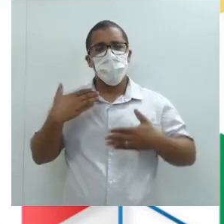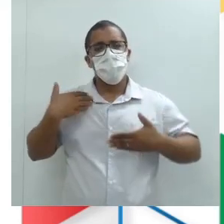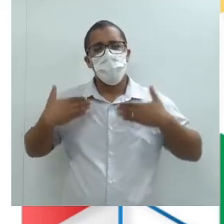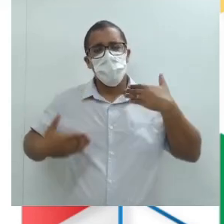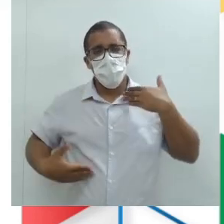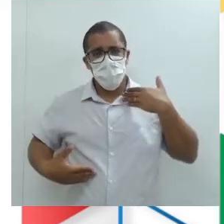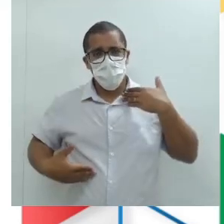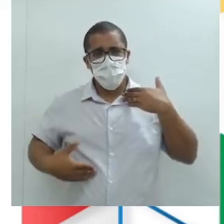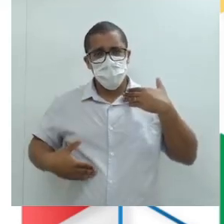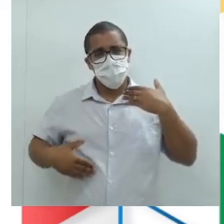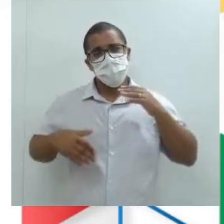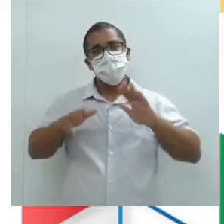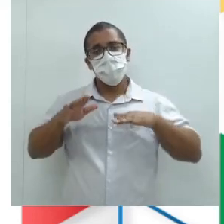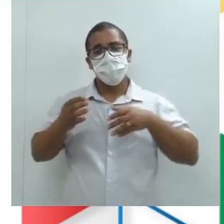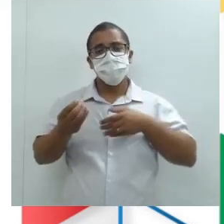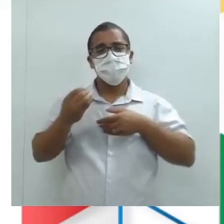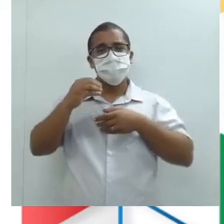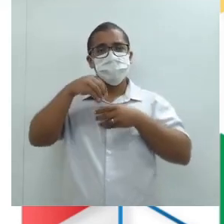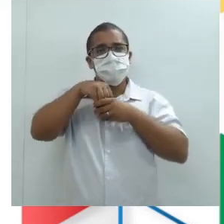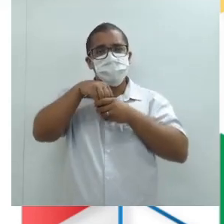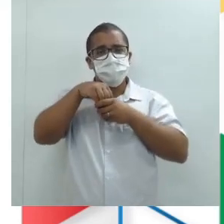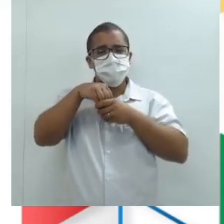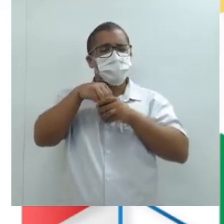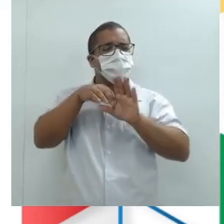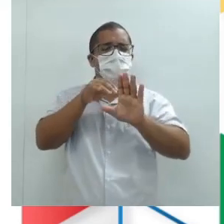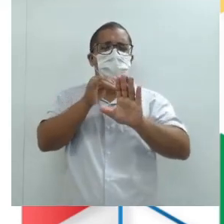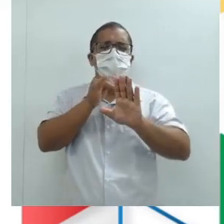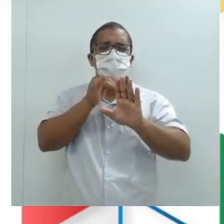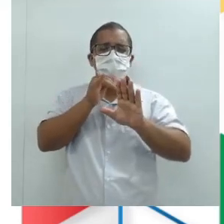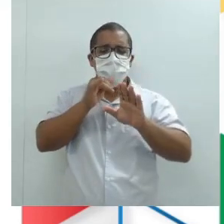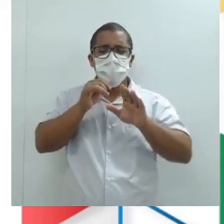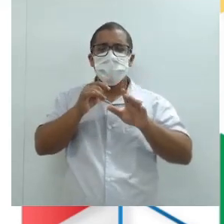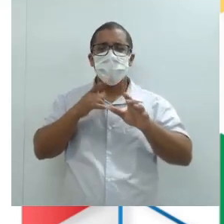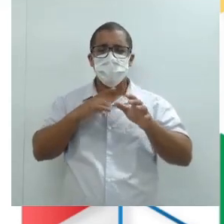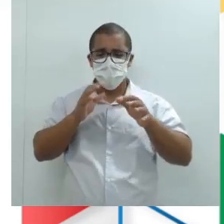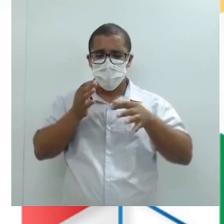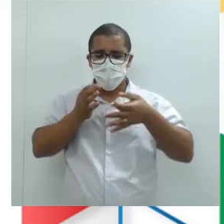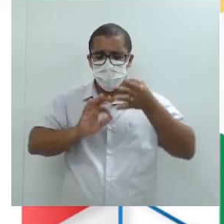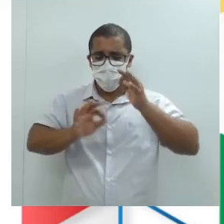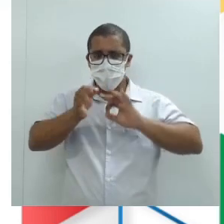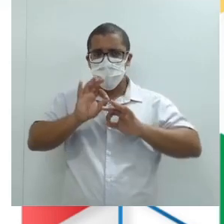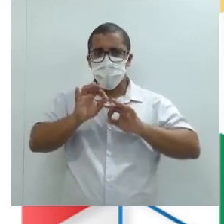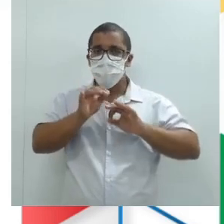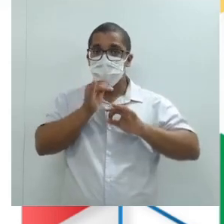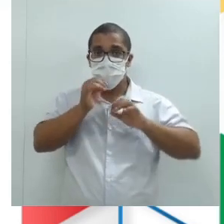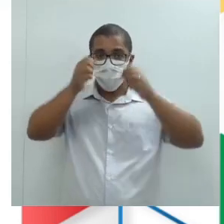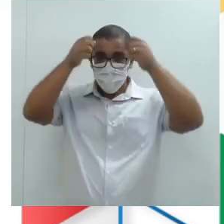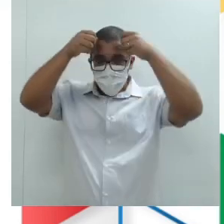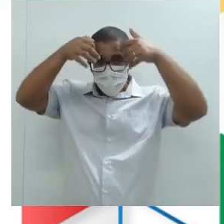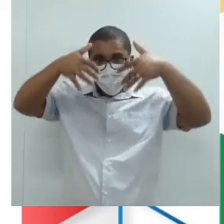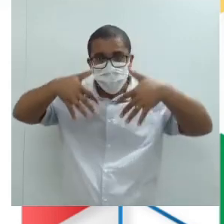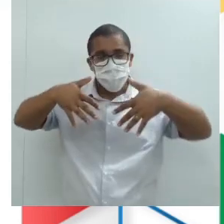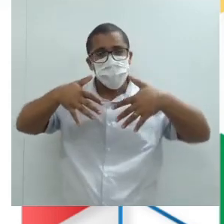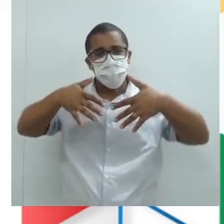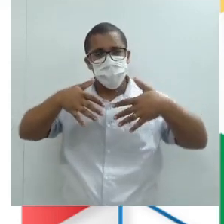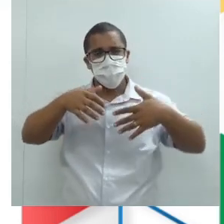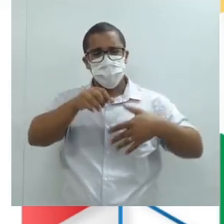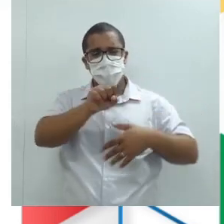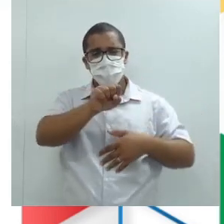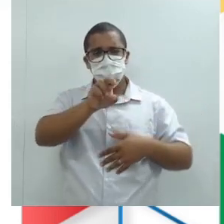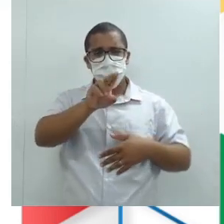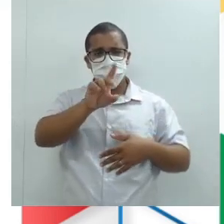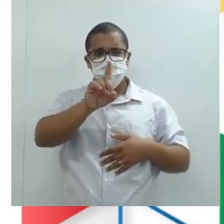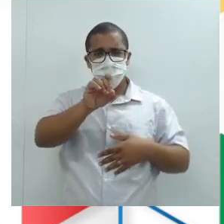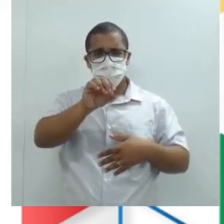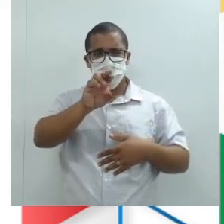ou no interior da cavidade. Essas glândulas, como a sudorípara e a sebácea, não fazem